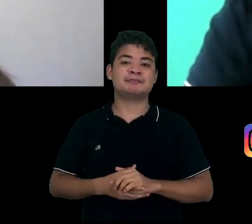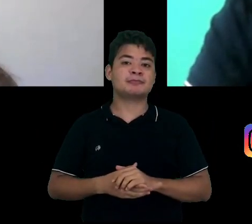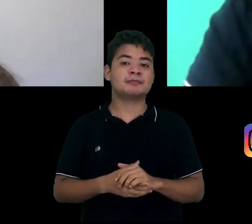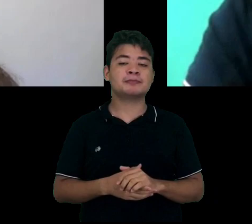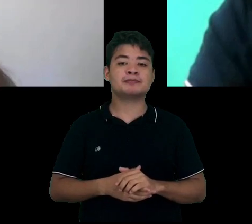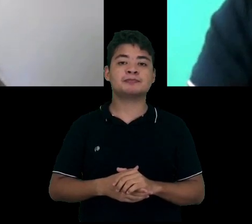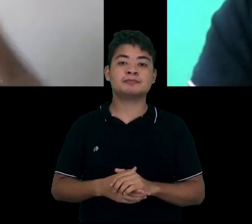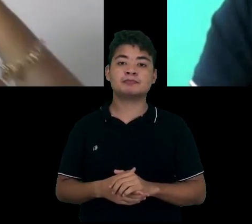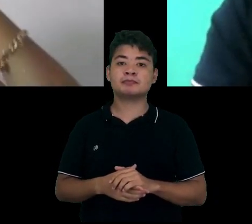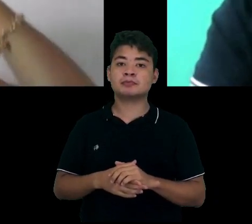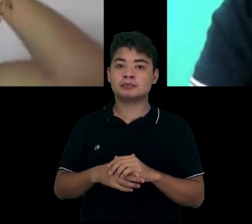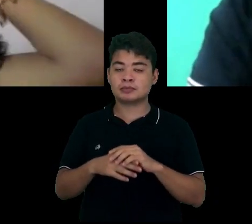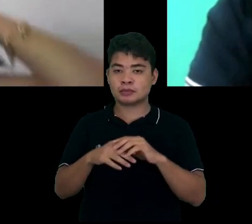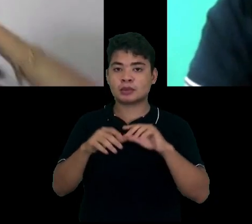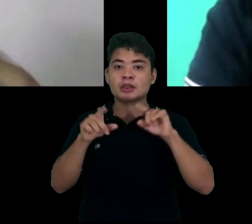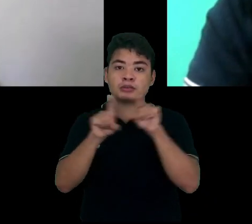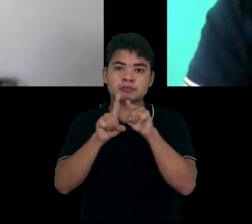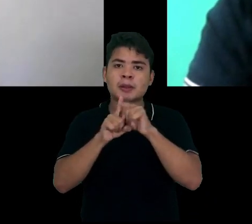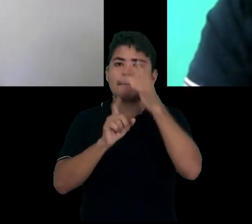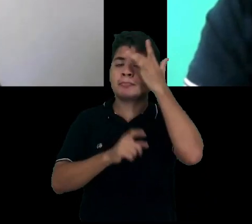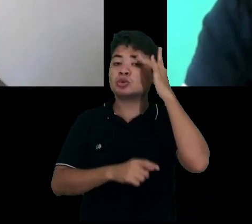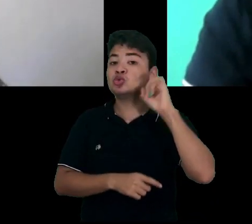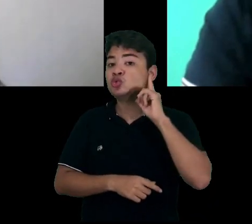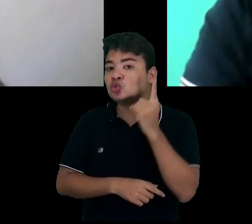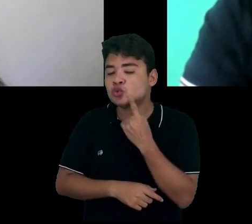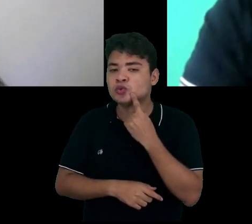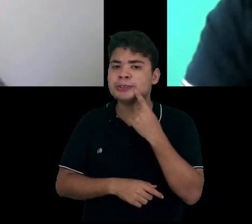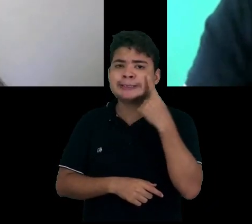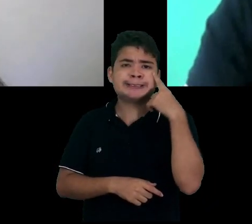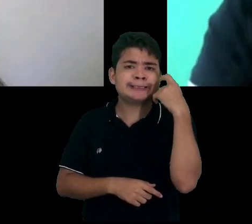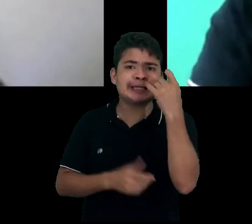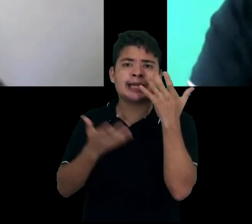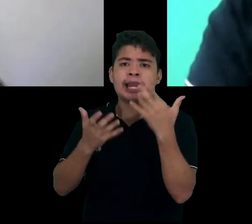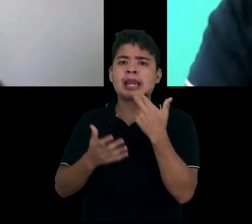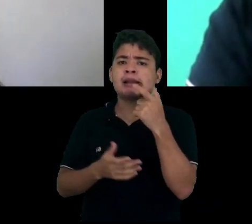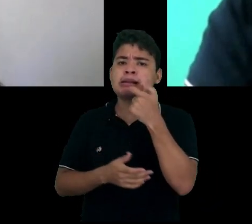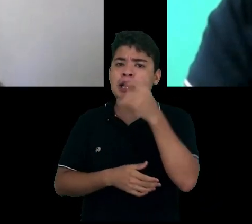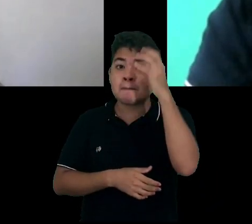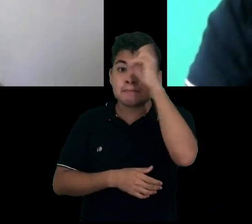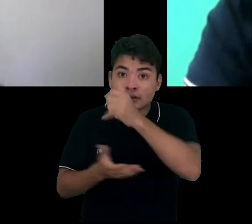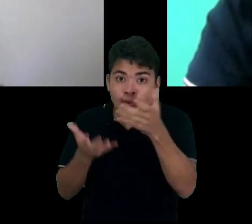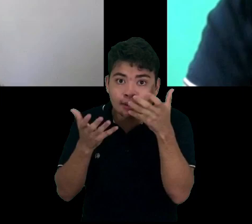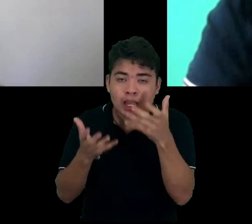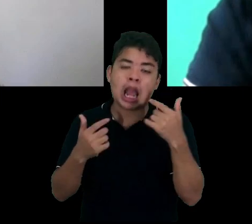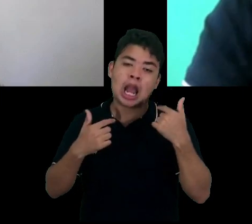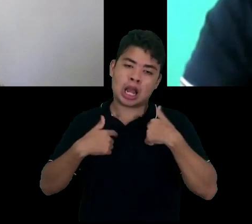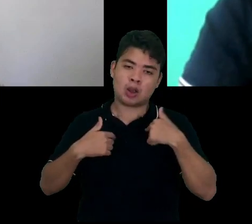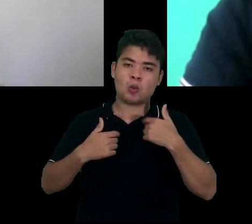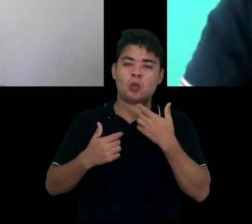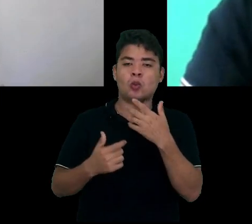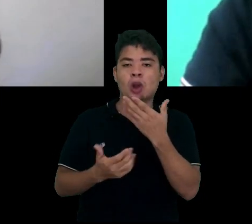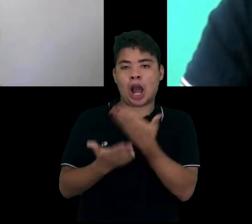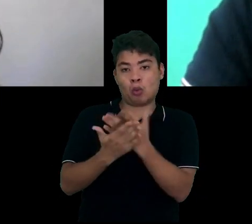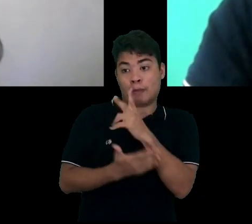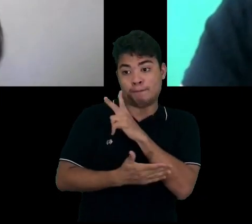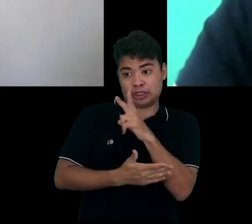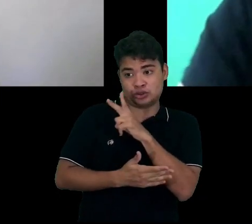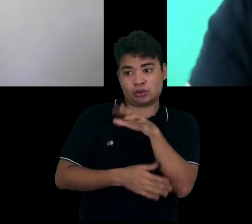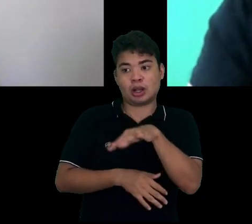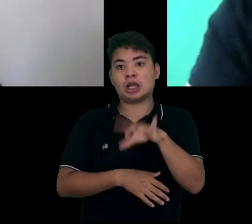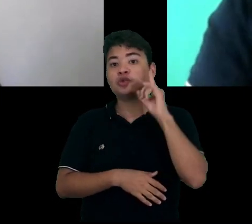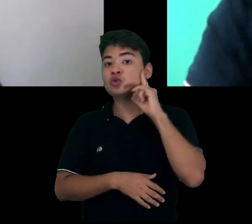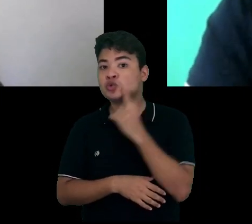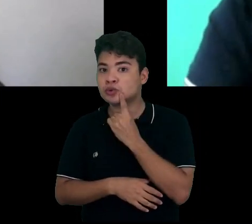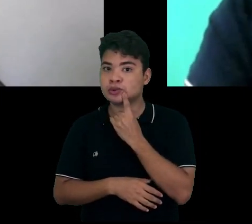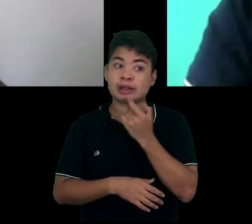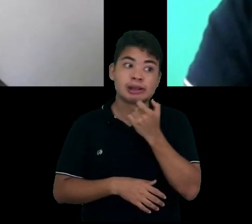vídeo. E para quem for surdo e tiver interesse de aprender inglês, eu também dou aulas particulares de inglês para surdos, tá? Não dou